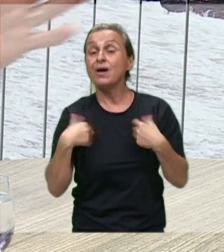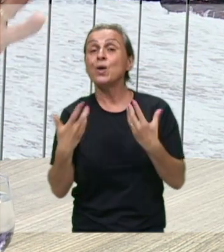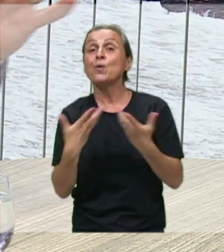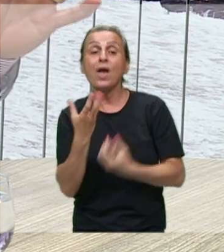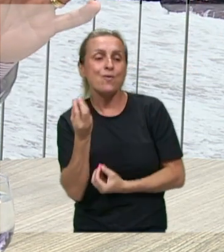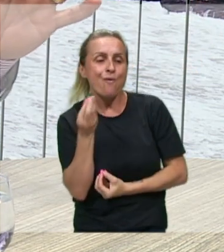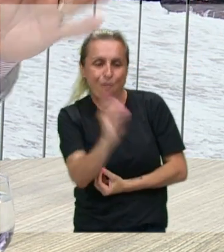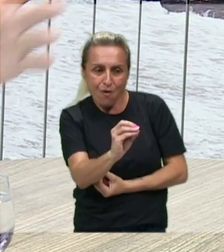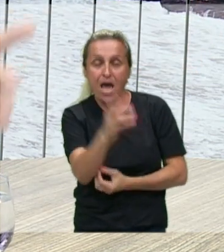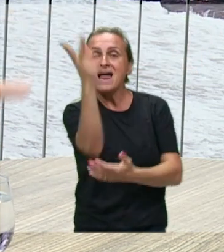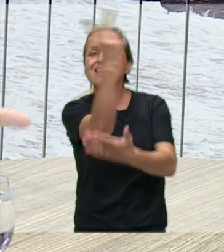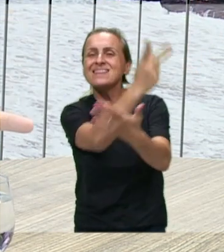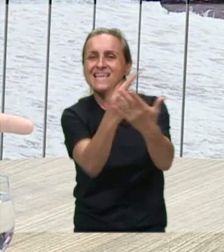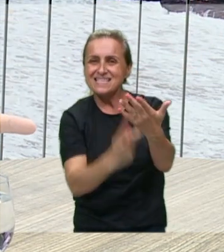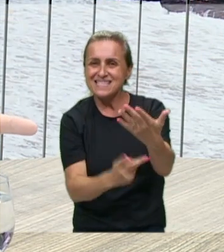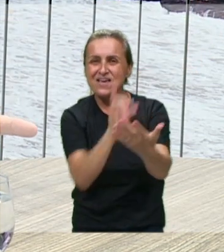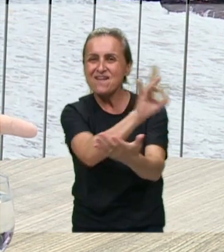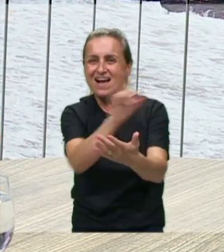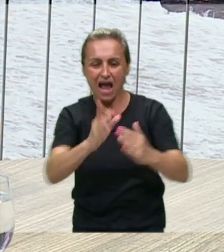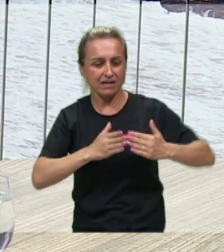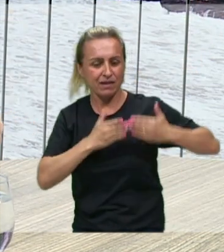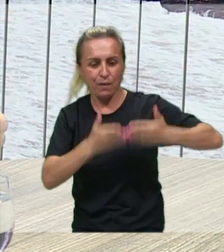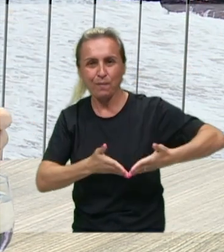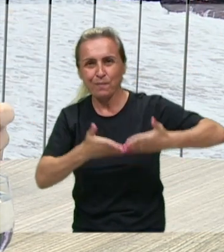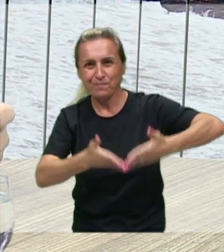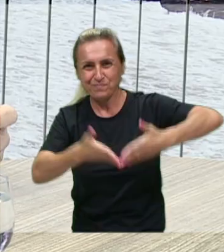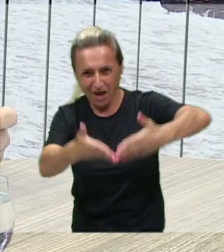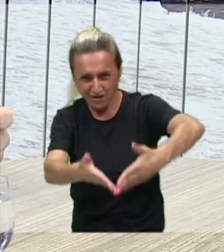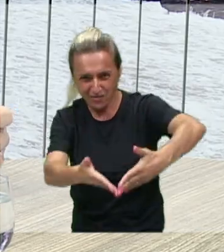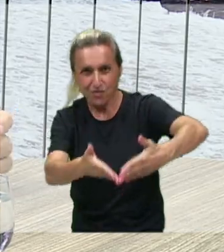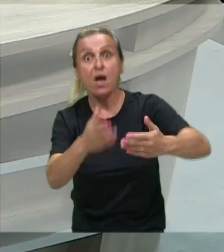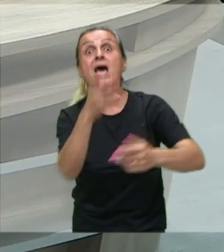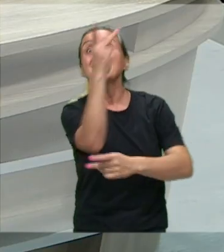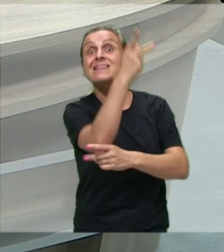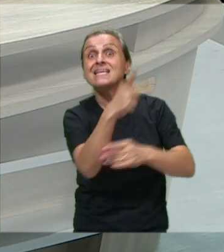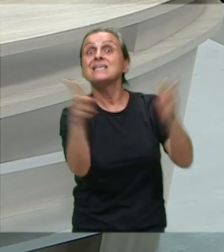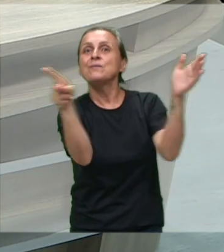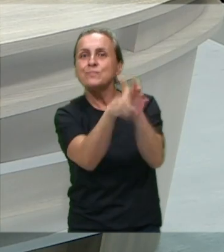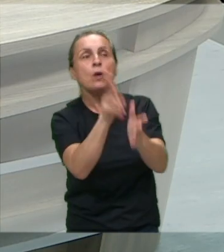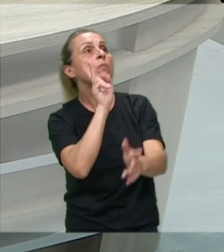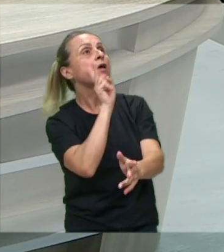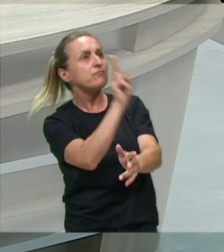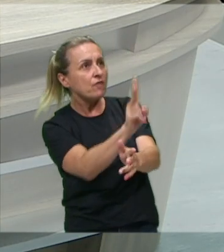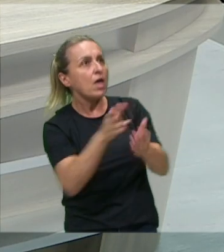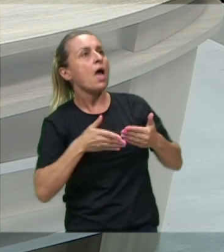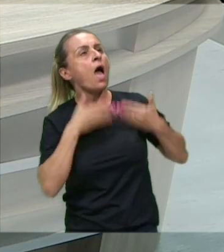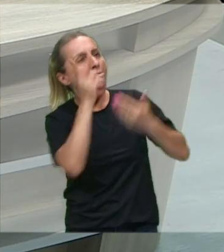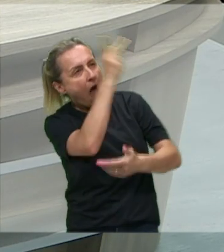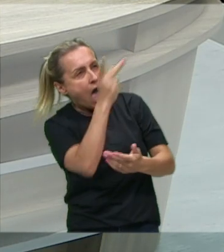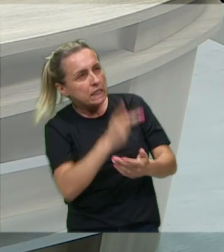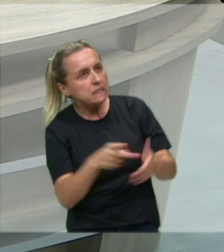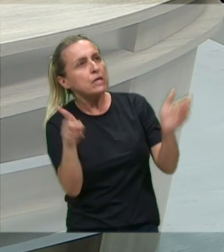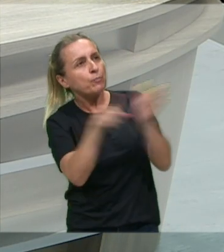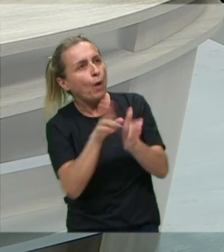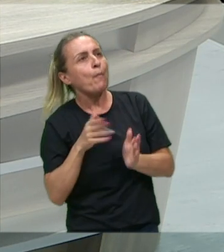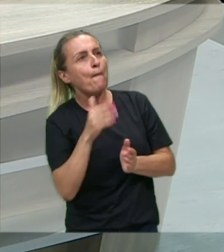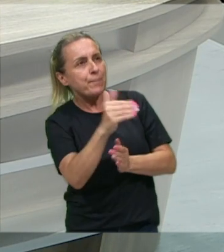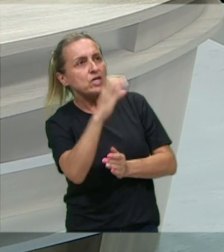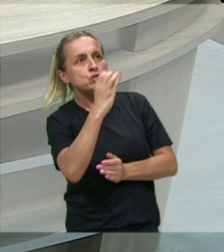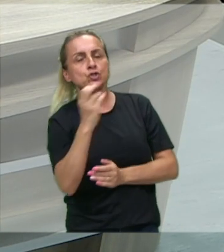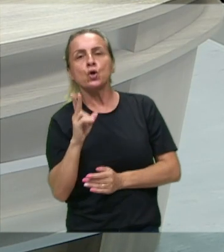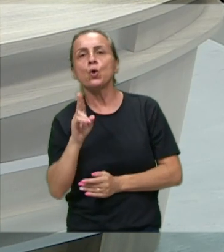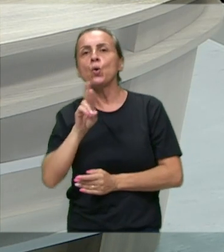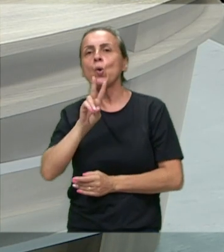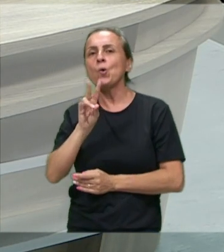barco. Quando passar um barco, ele vai lá ver, opa, esse barco é de curvina, tem um barco de malha. Olha, esse barco é de sardinha, esse barco é